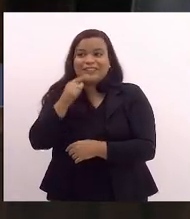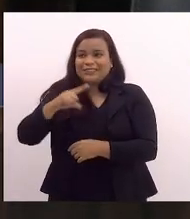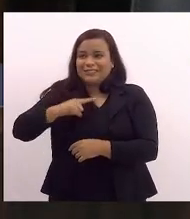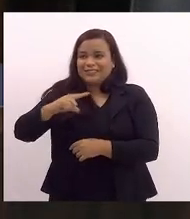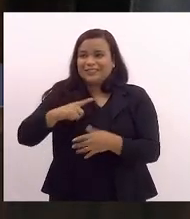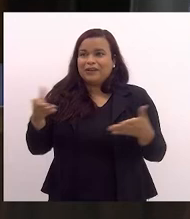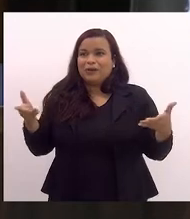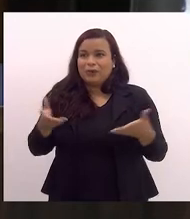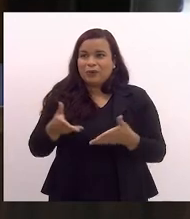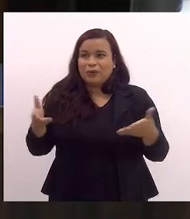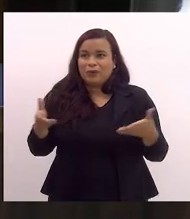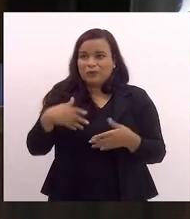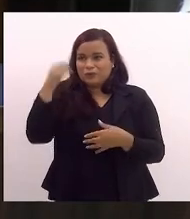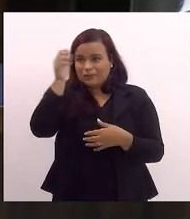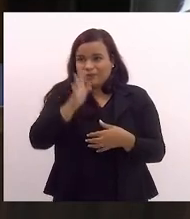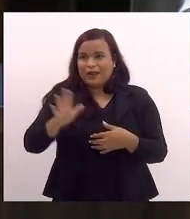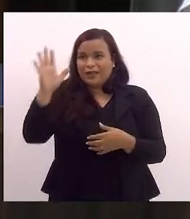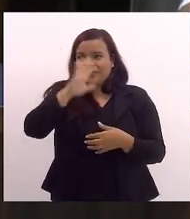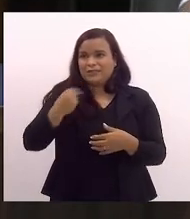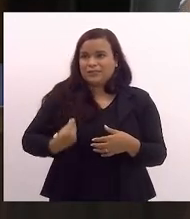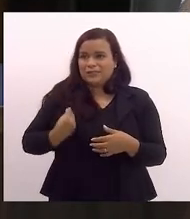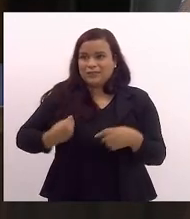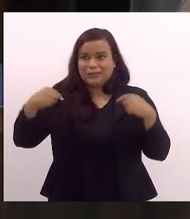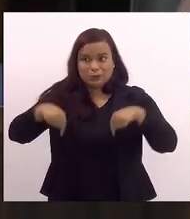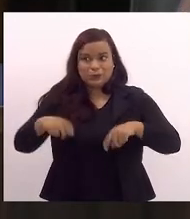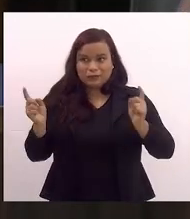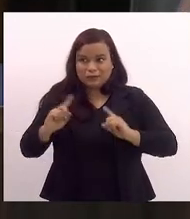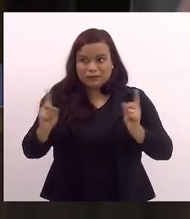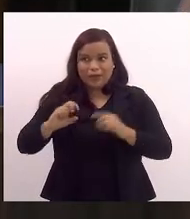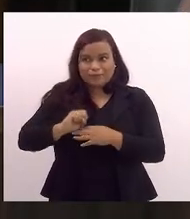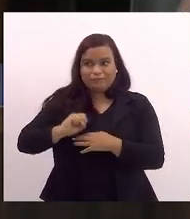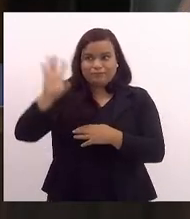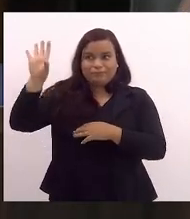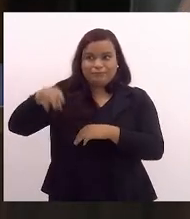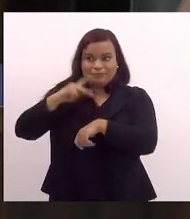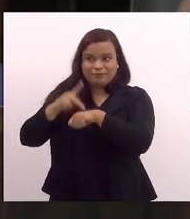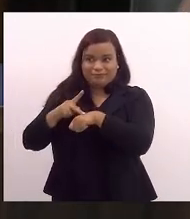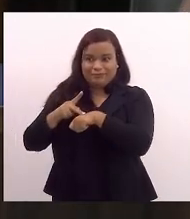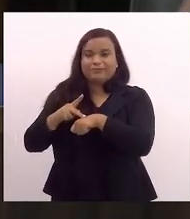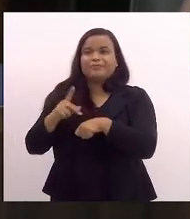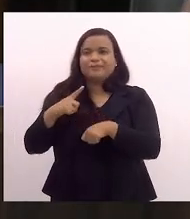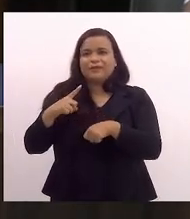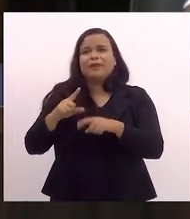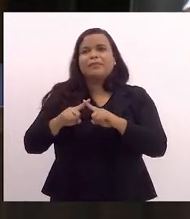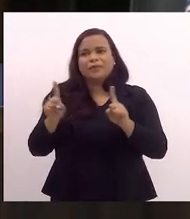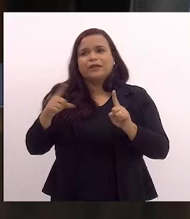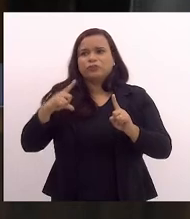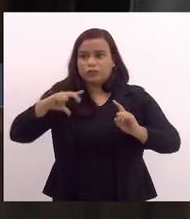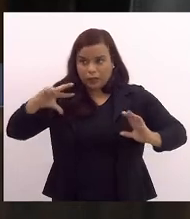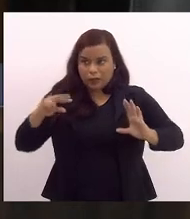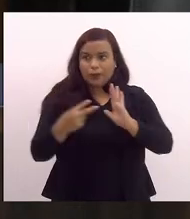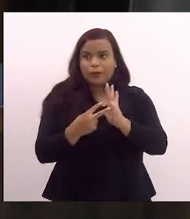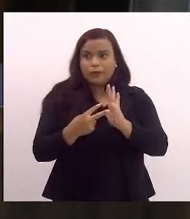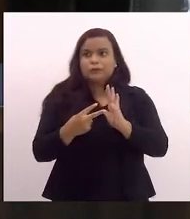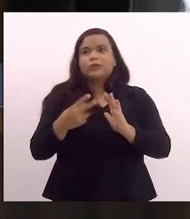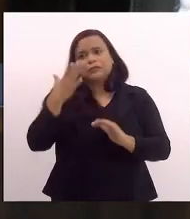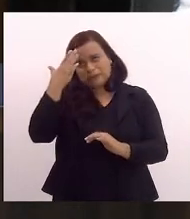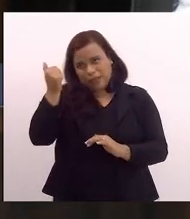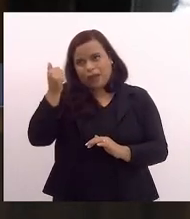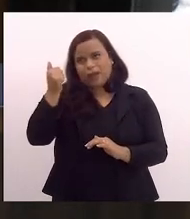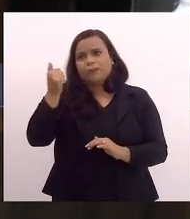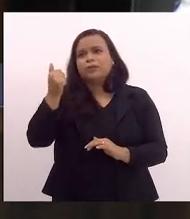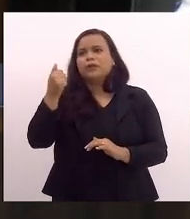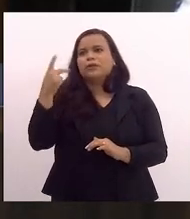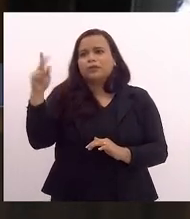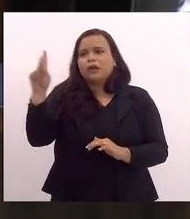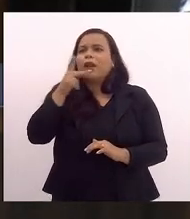infelizmente, não está mais no Brasil, mas que ainda tem o reconhecimento e a legitimidade de saber quem é seu